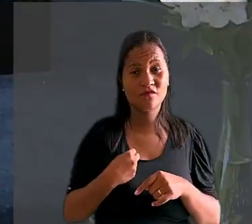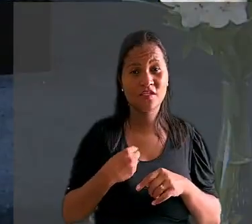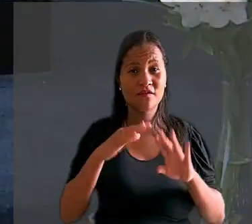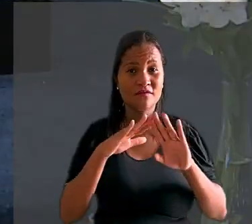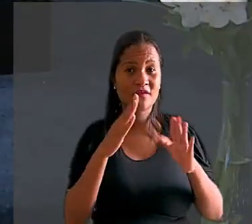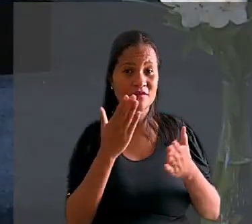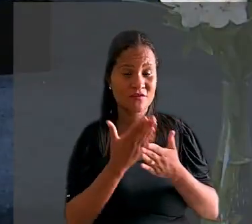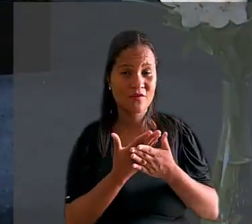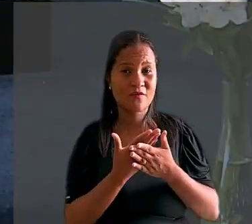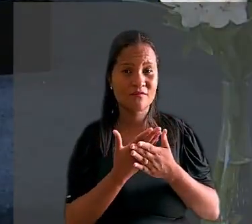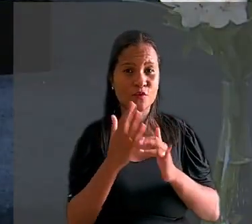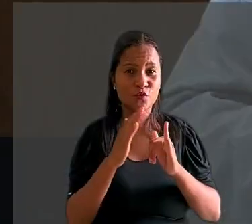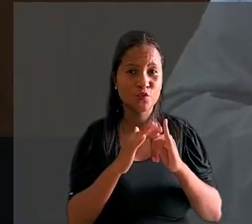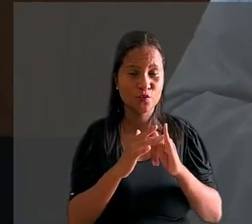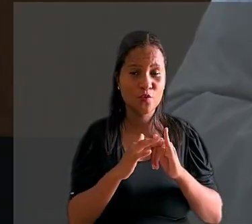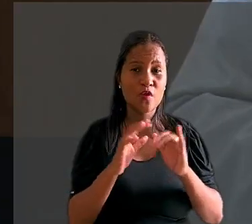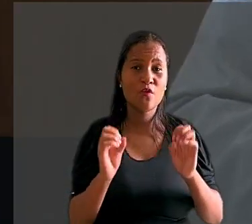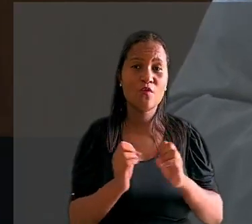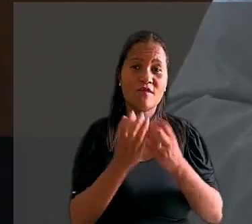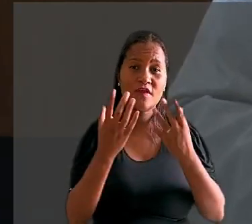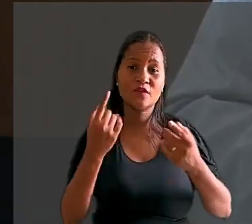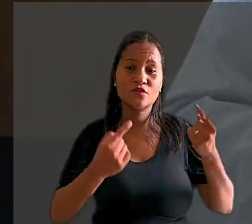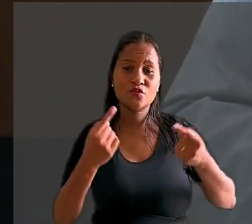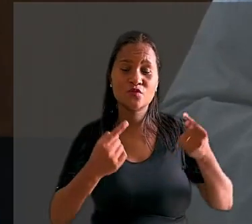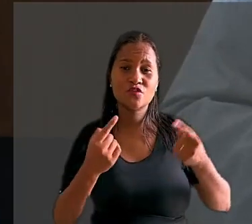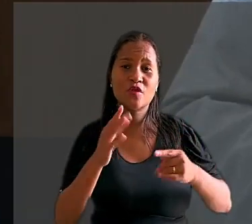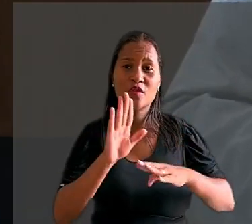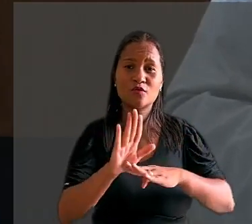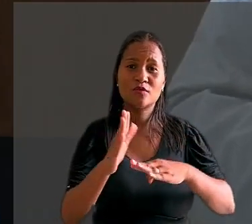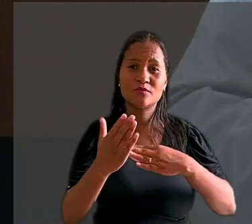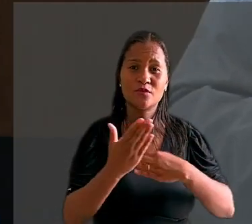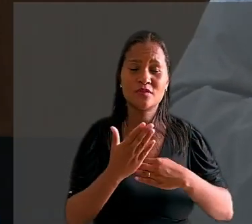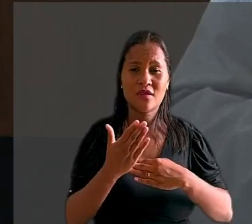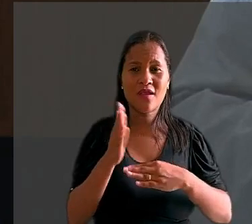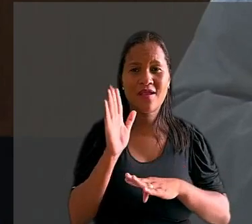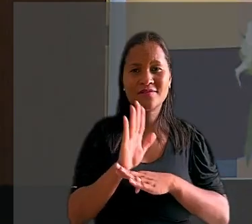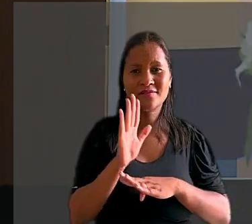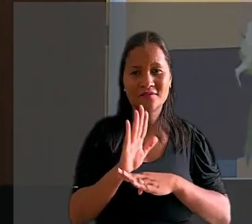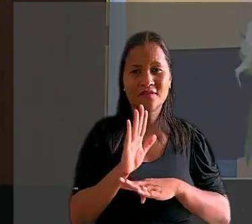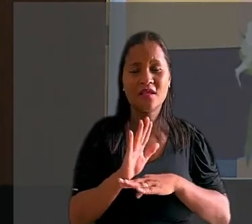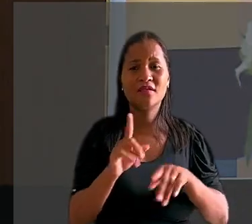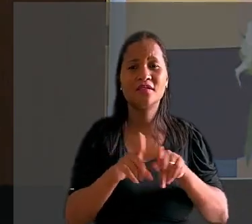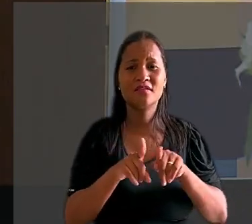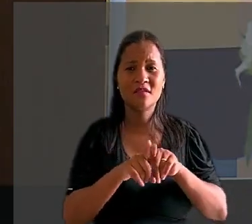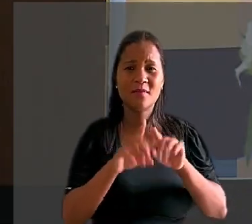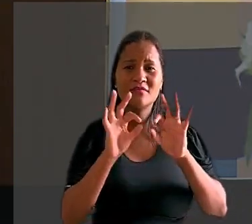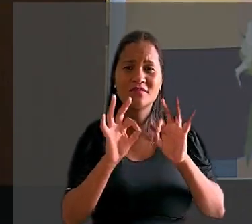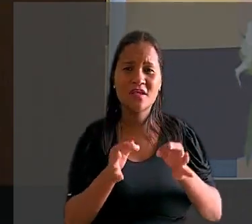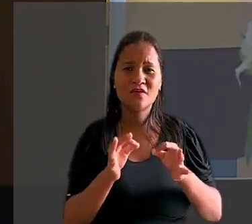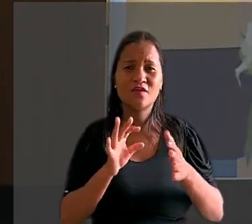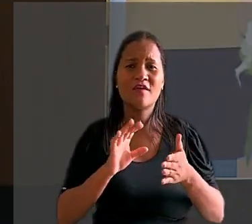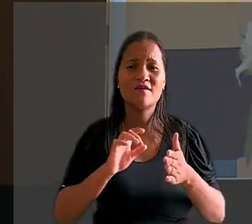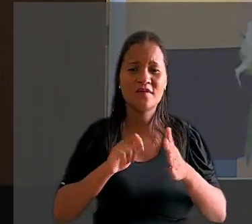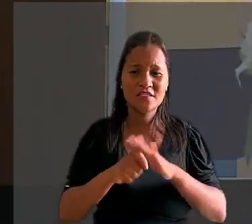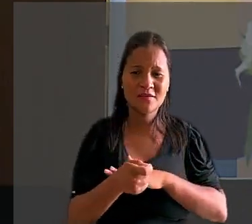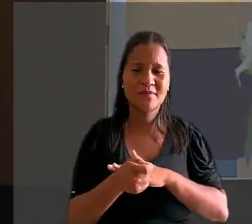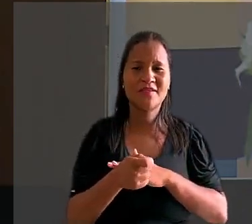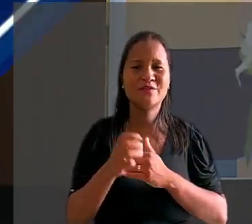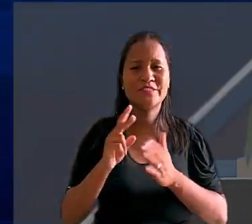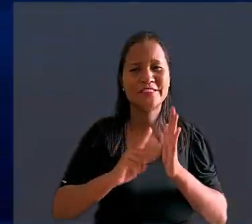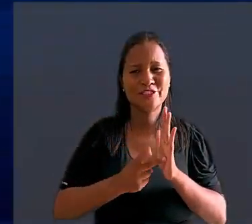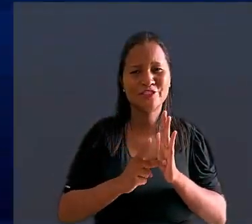canal da escola no YouTube, o evento discutiu as contribuições assistenciais e o adequado financiamento sindical.